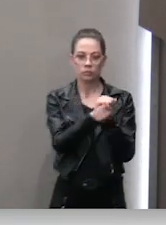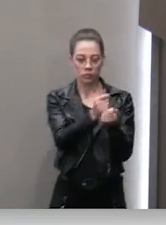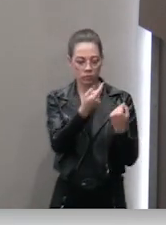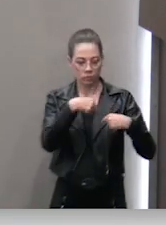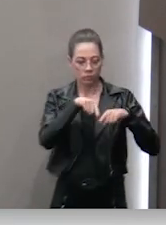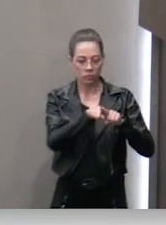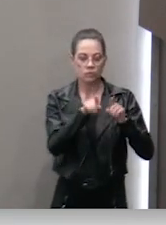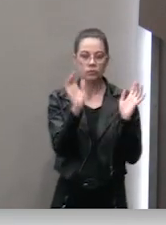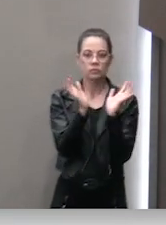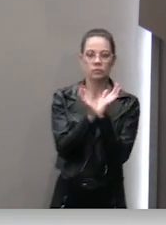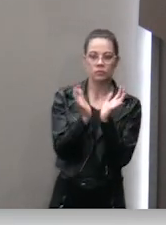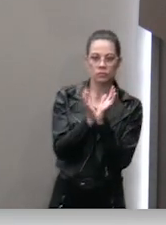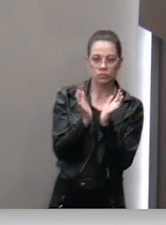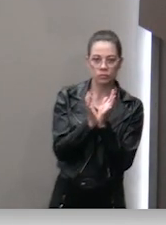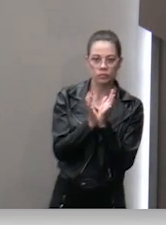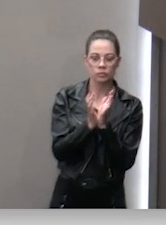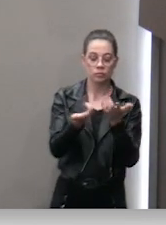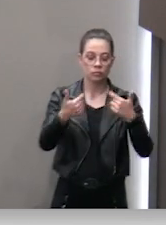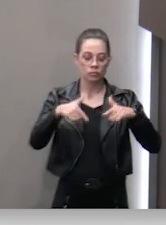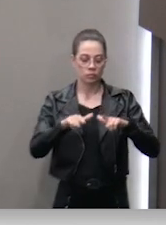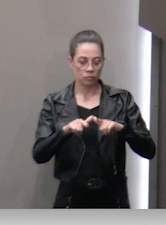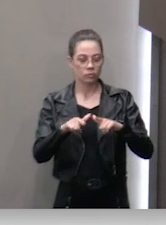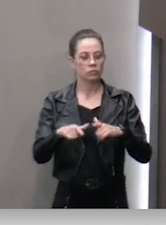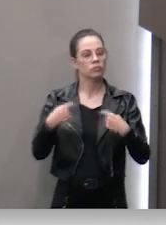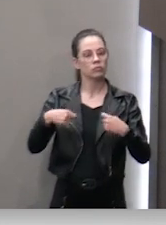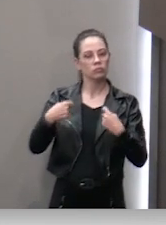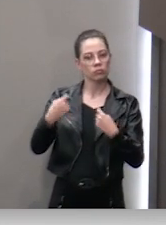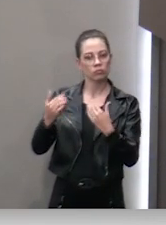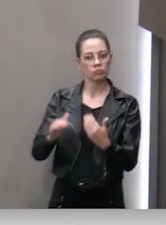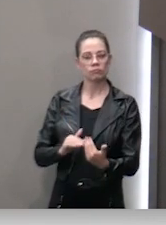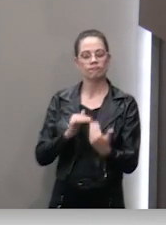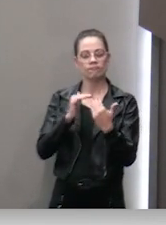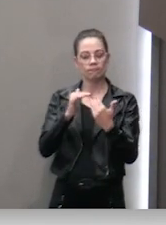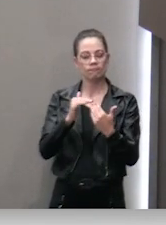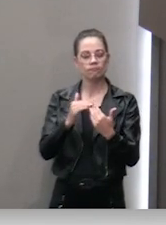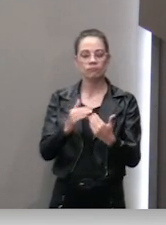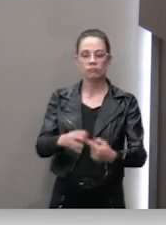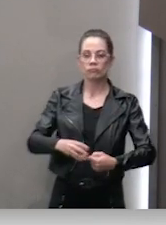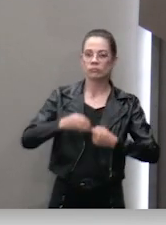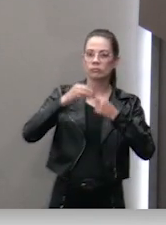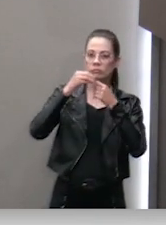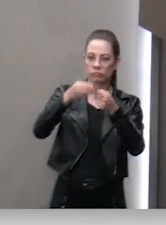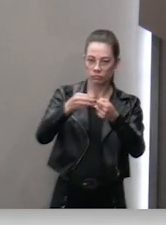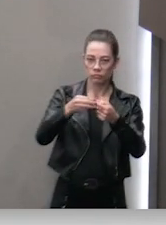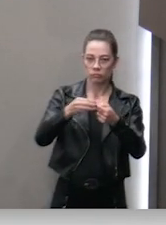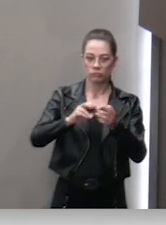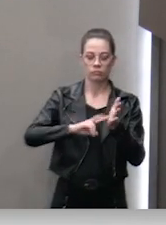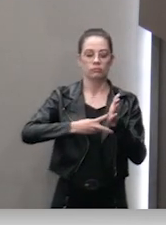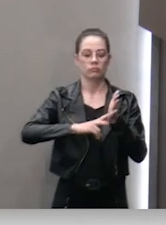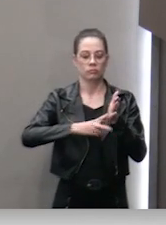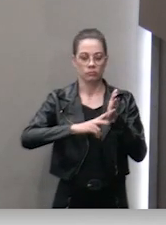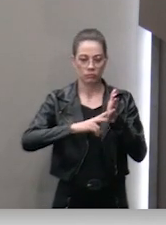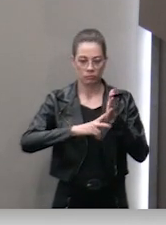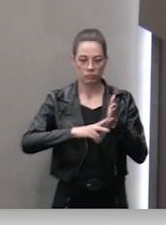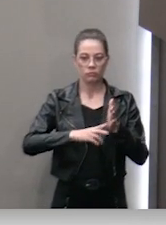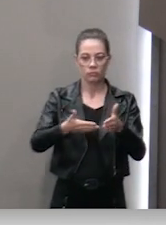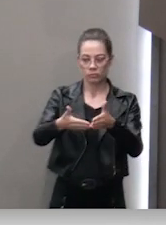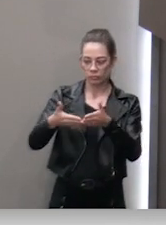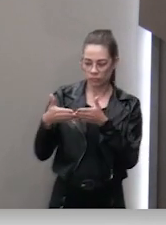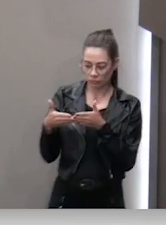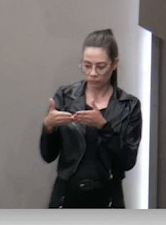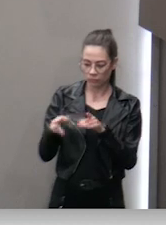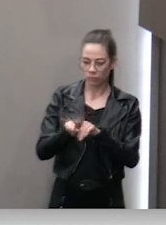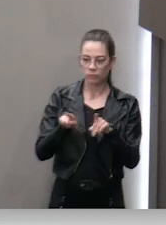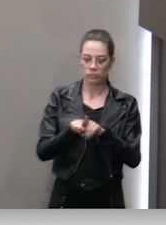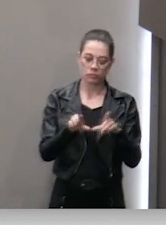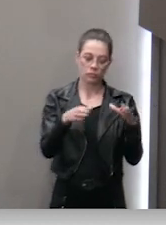seus colegas no espaço que ele merece. No espaço de um sindicato que defende